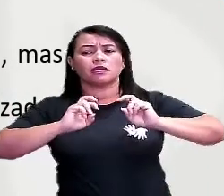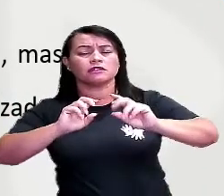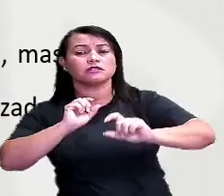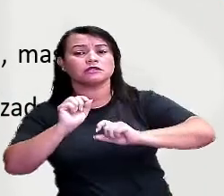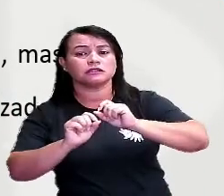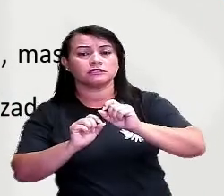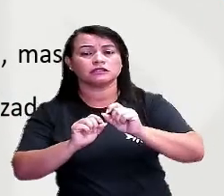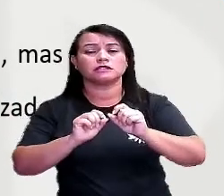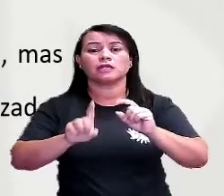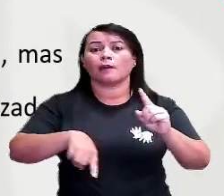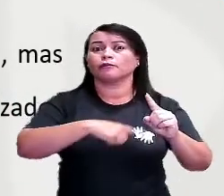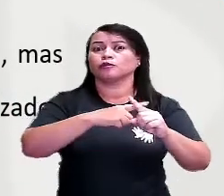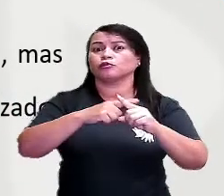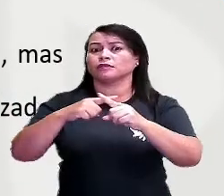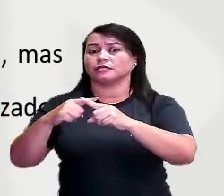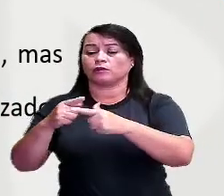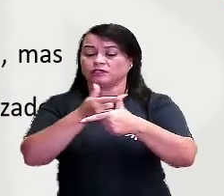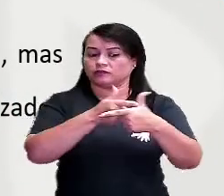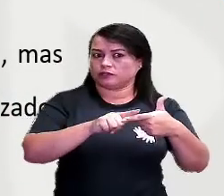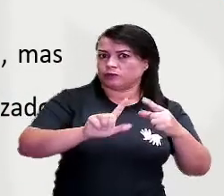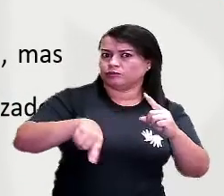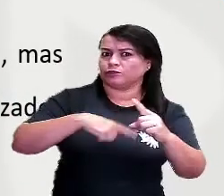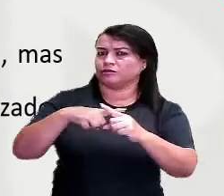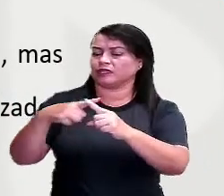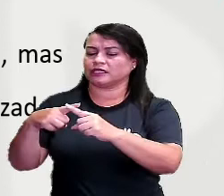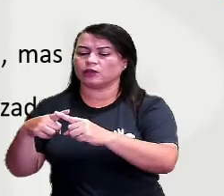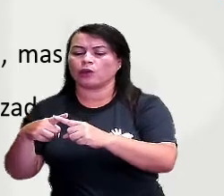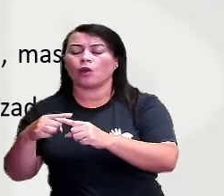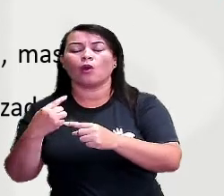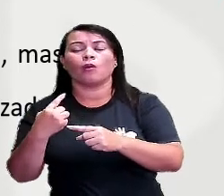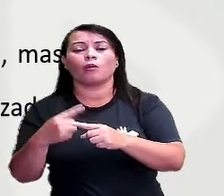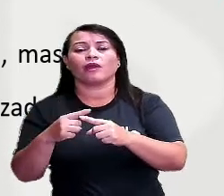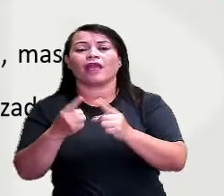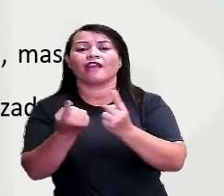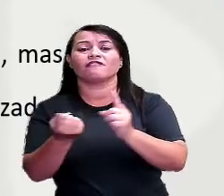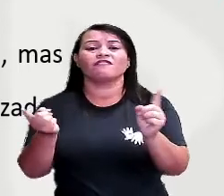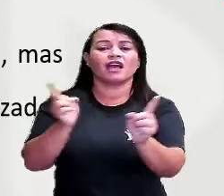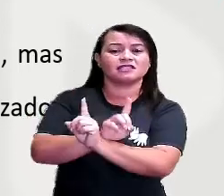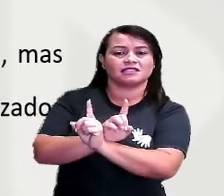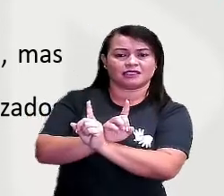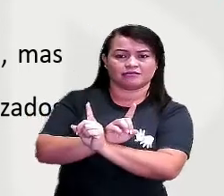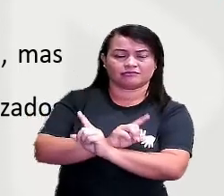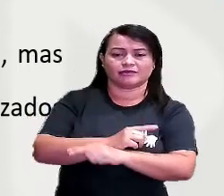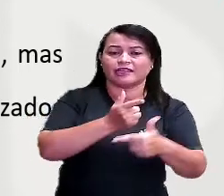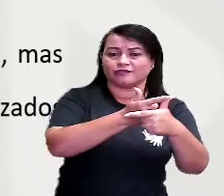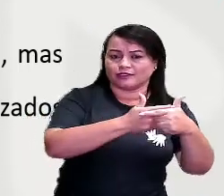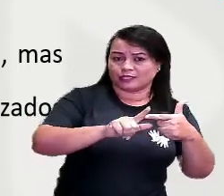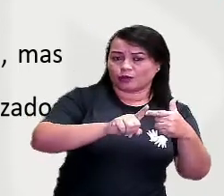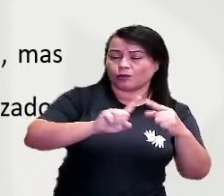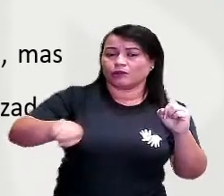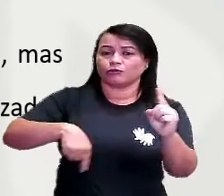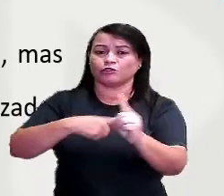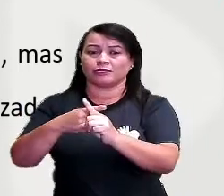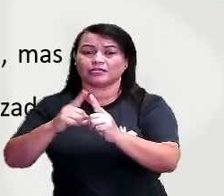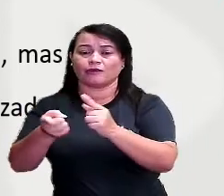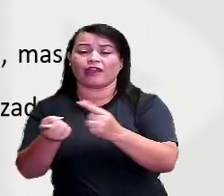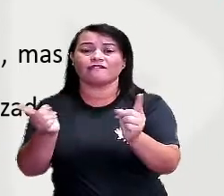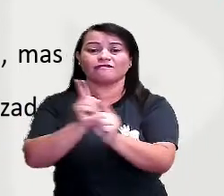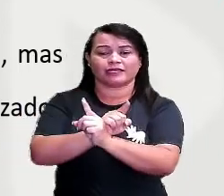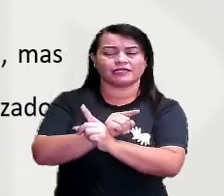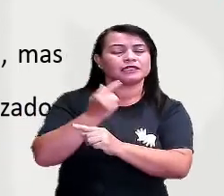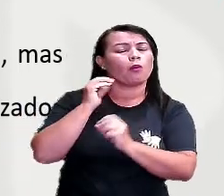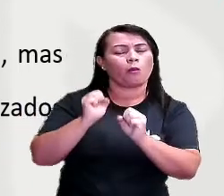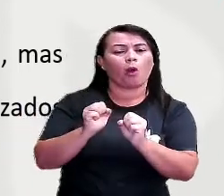operação de multiplicação. Ou seja, é a operação inversa da multiplicação, tá? Eu